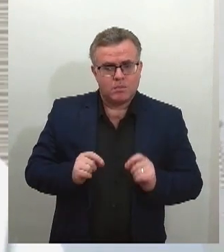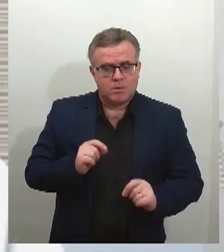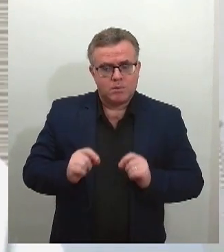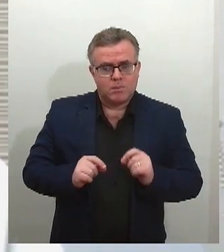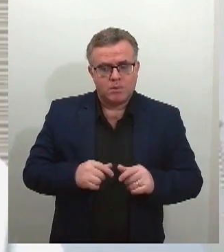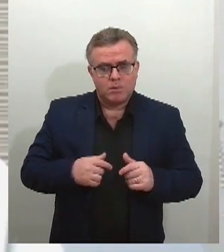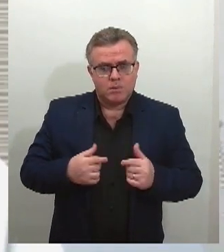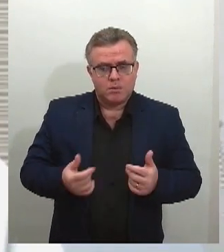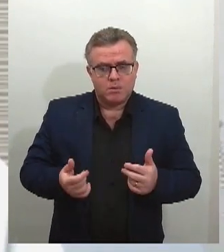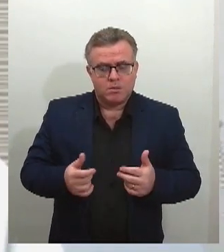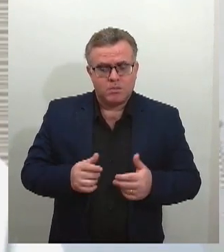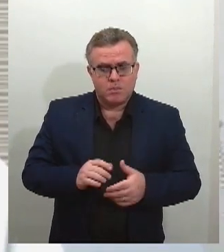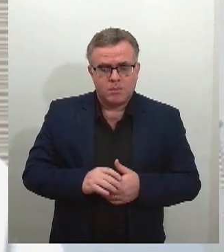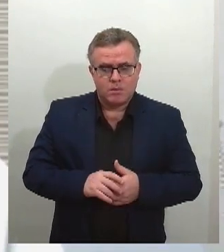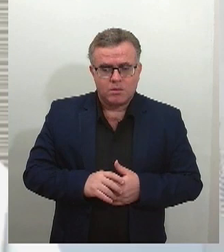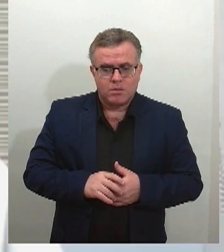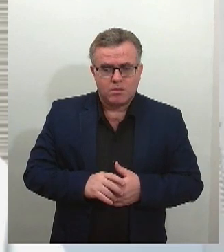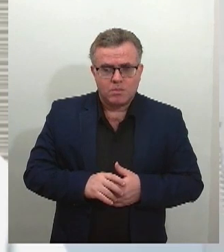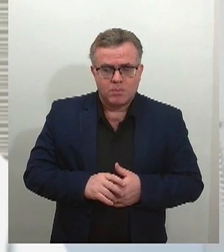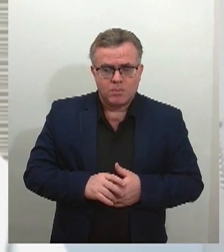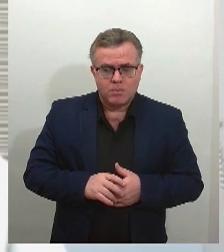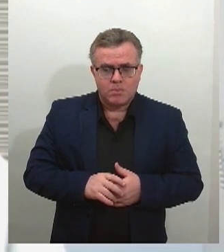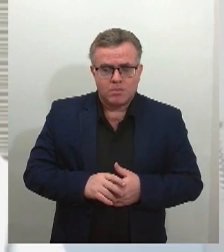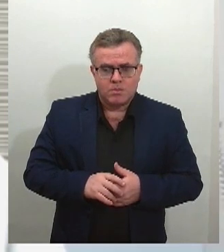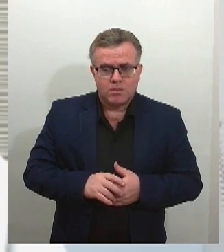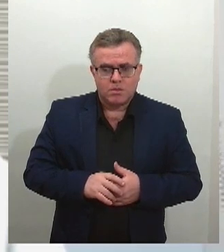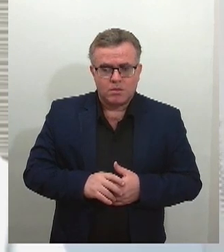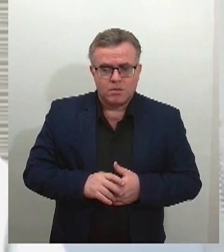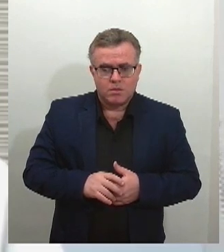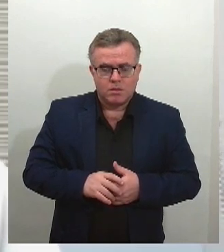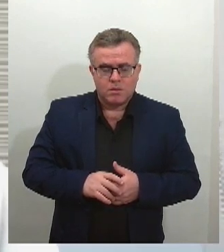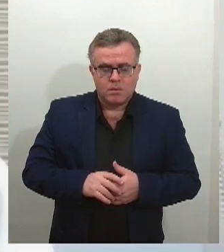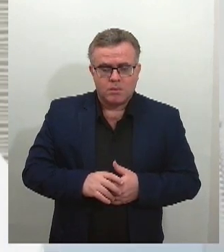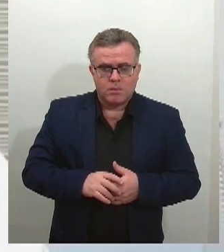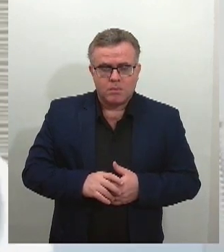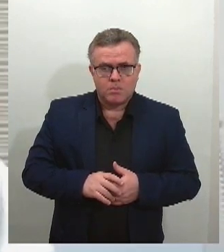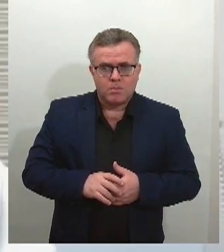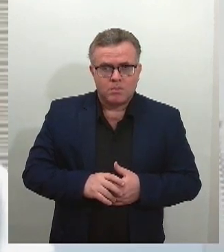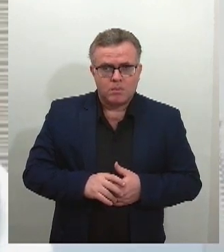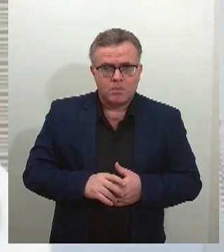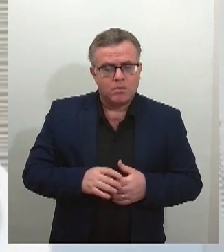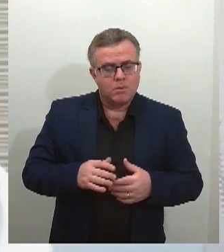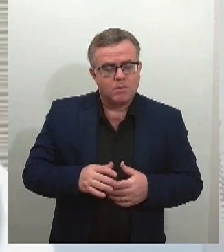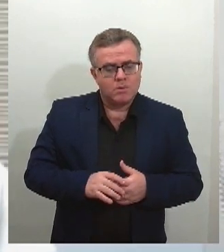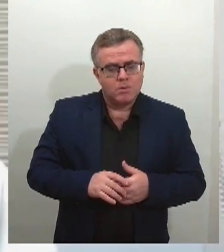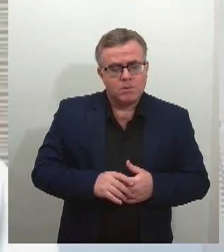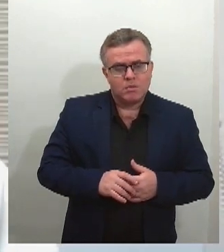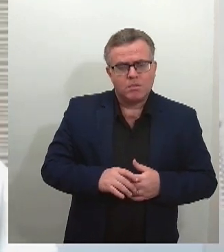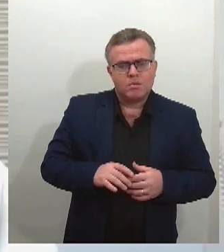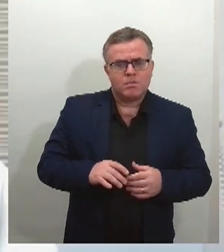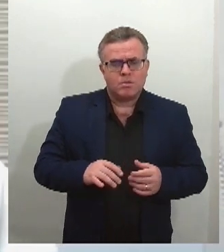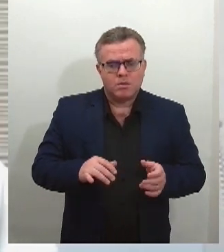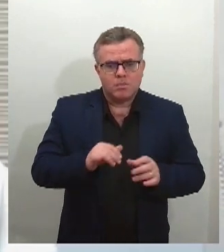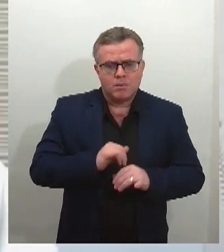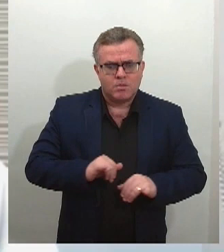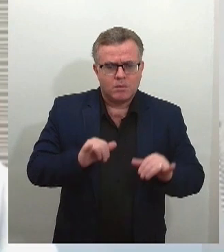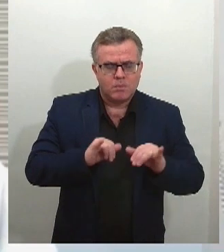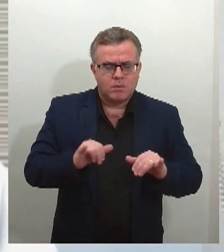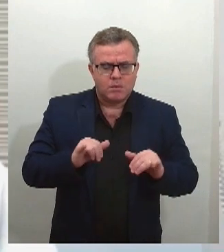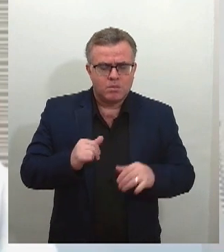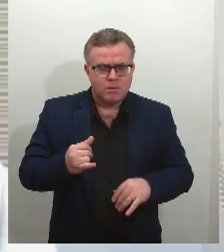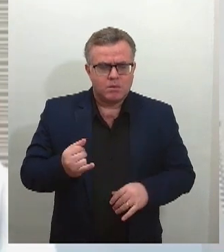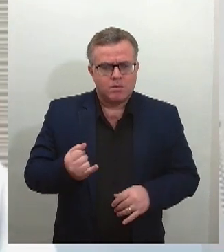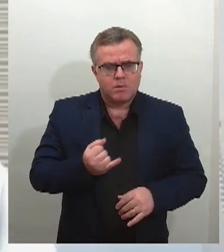a gente falou, a vacina só pode contra quatro tipos, e tem muito mais. Uma outra informação muito importante é que